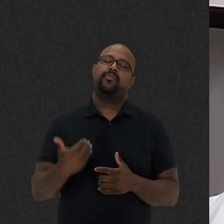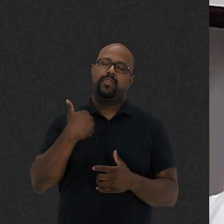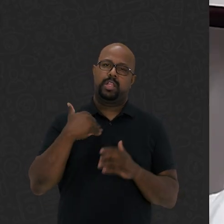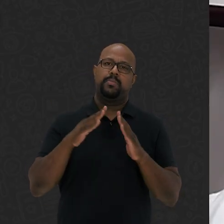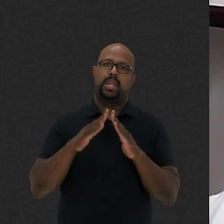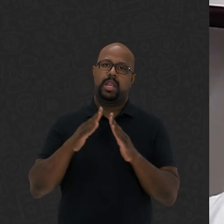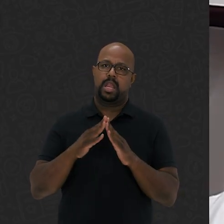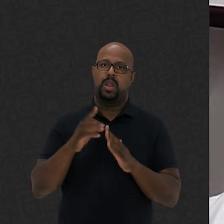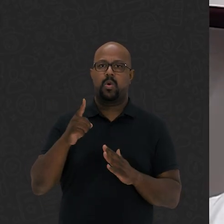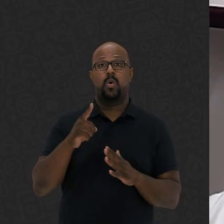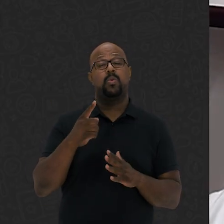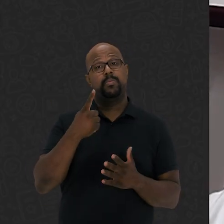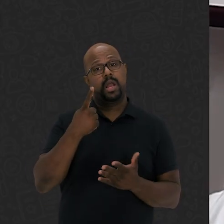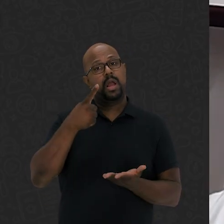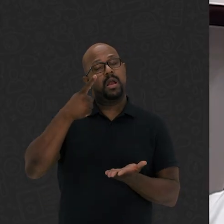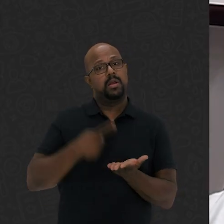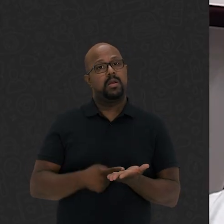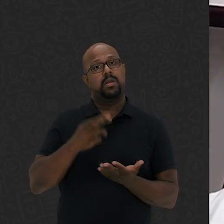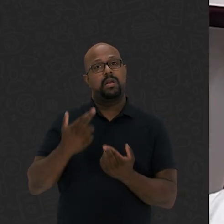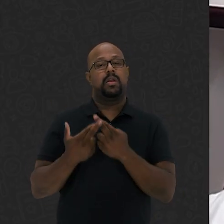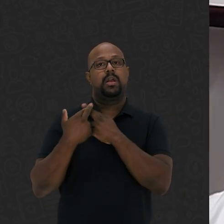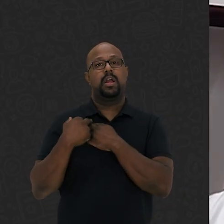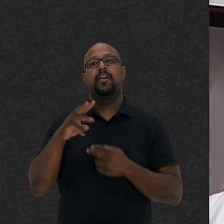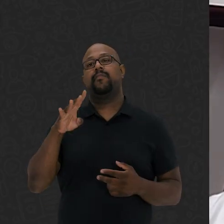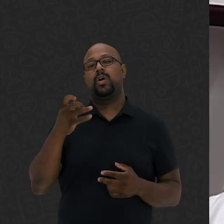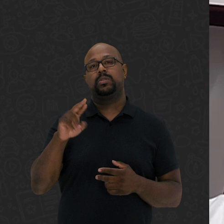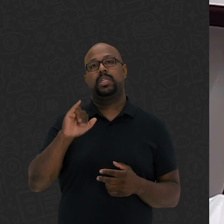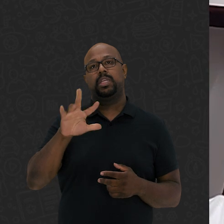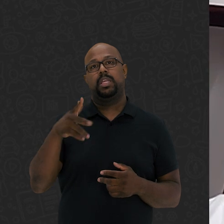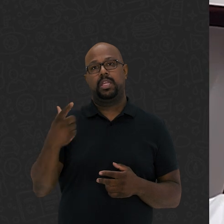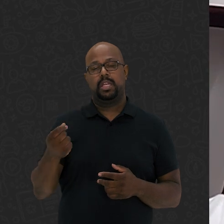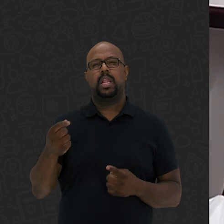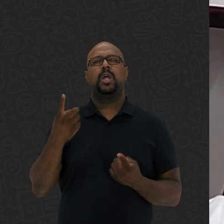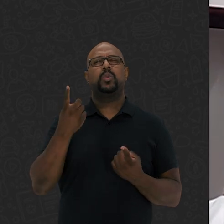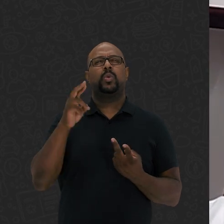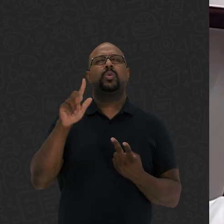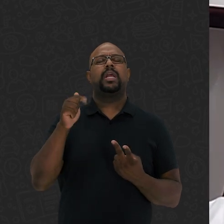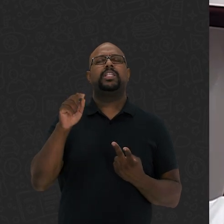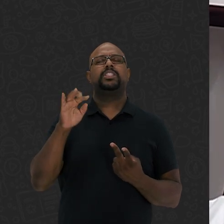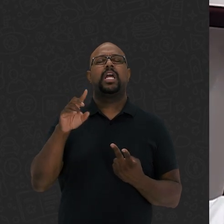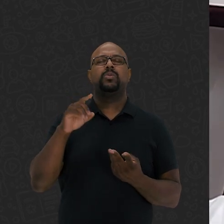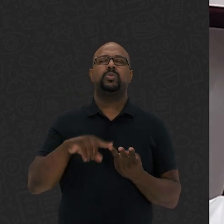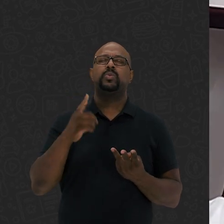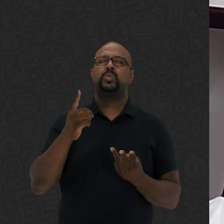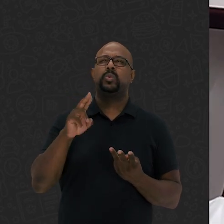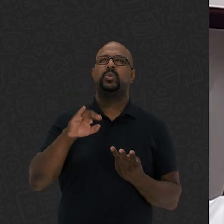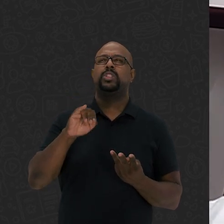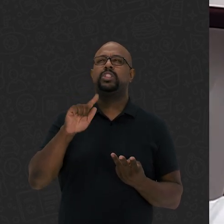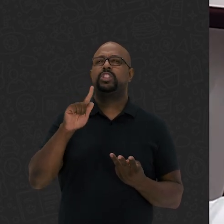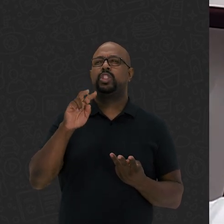minha residência com uma comissão. Walter Ilha, Dr. Gastaldo,